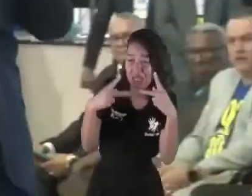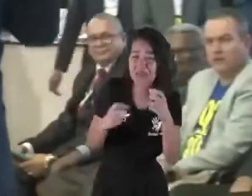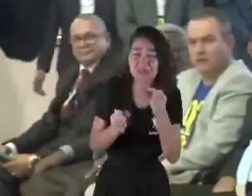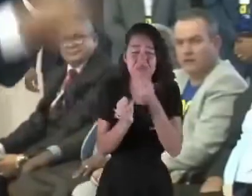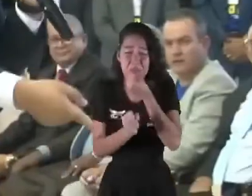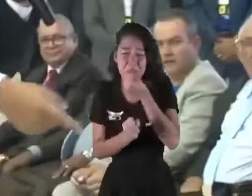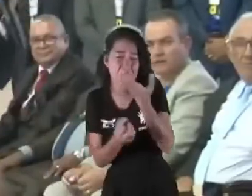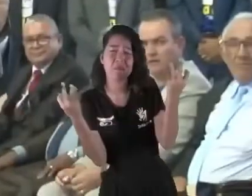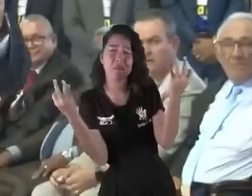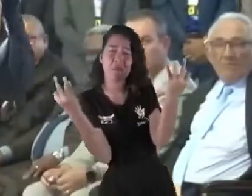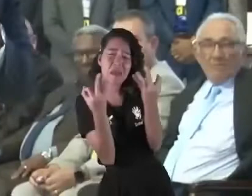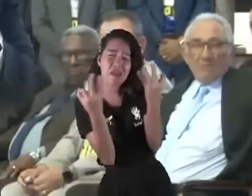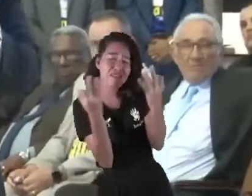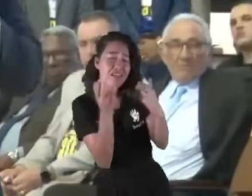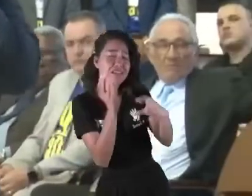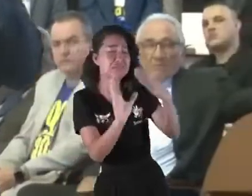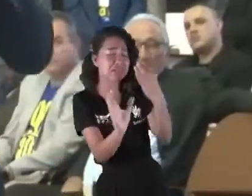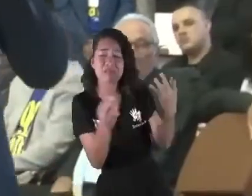pode cantar bem,